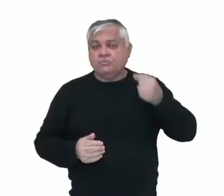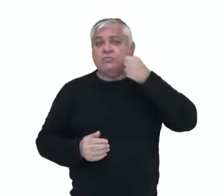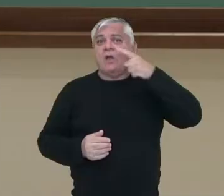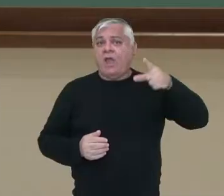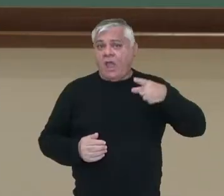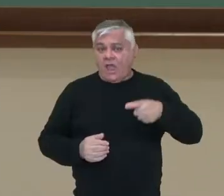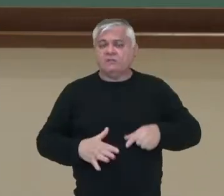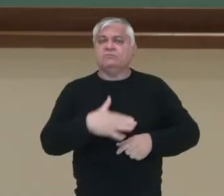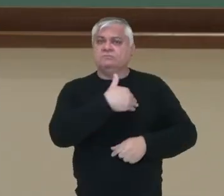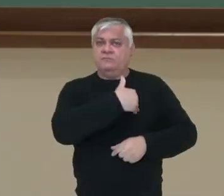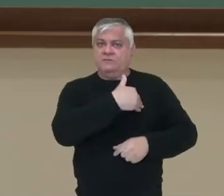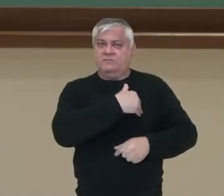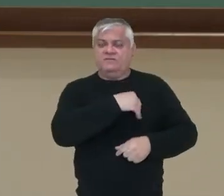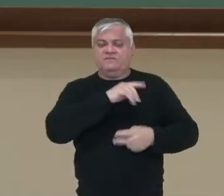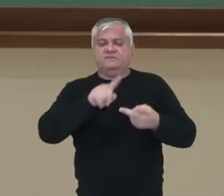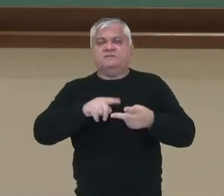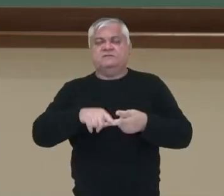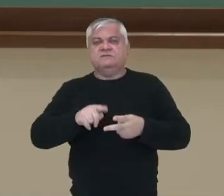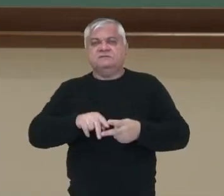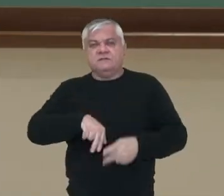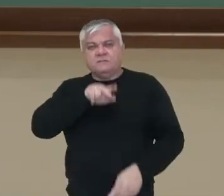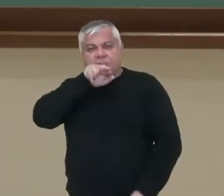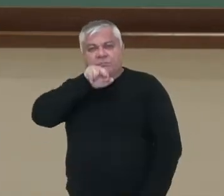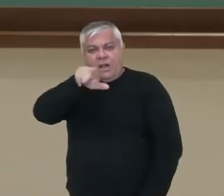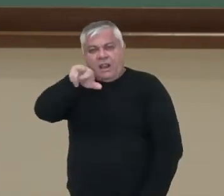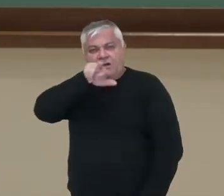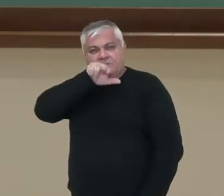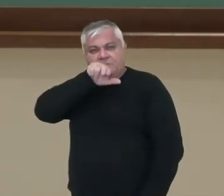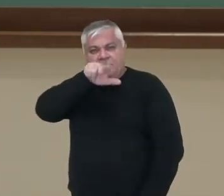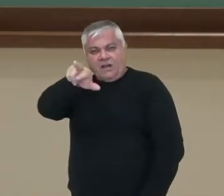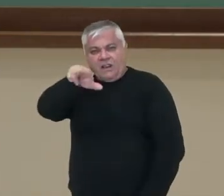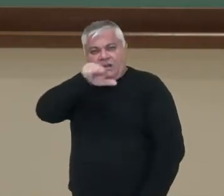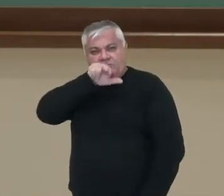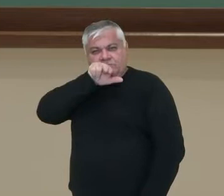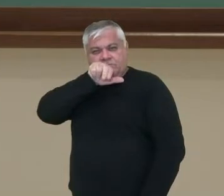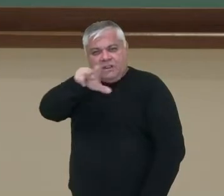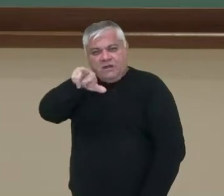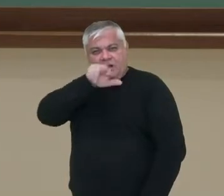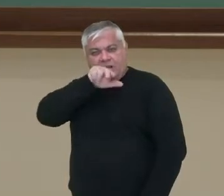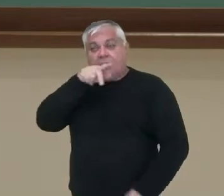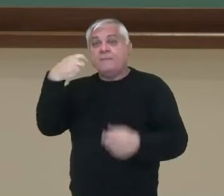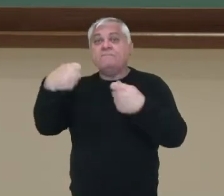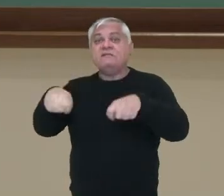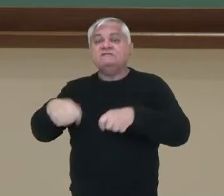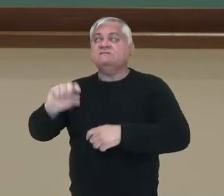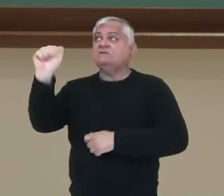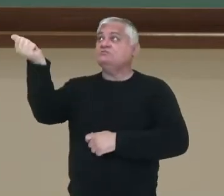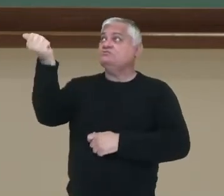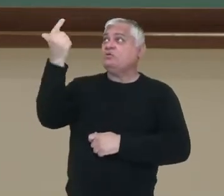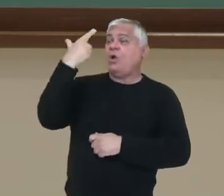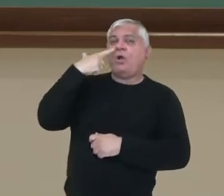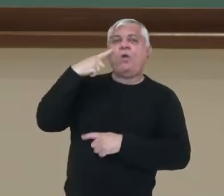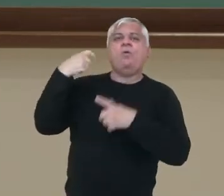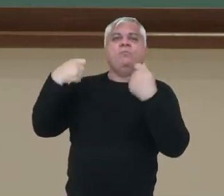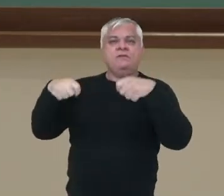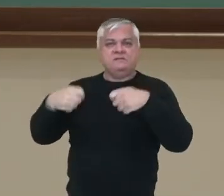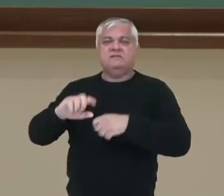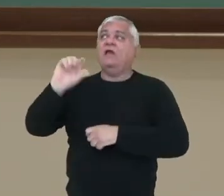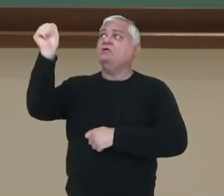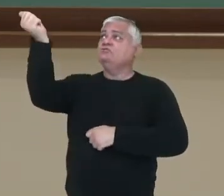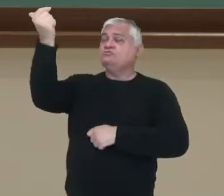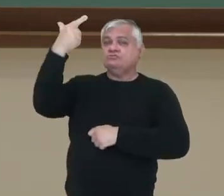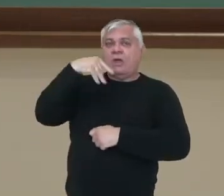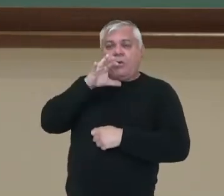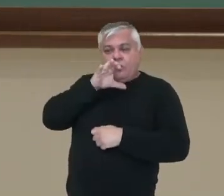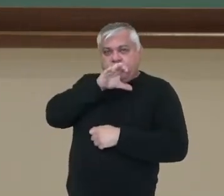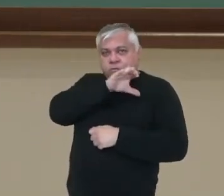mamífero, tá? E o lagarto, que seria ectotérmico. É aquele animal que ele precisa aquecer o corpo dele